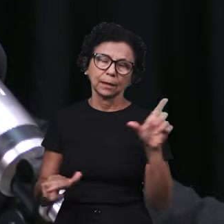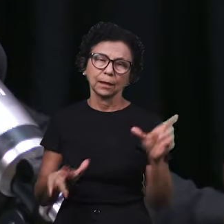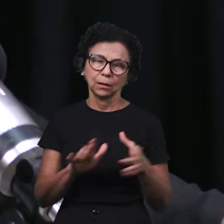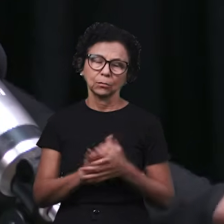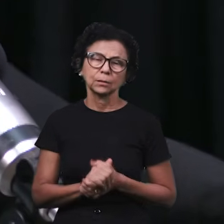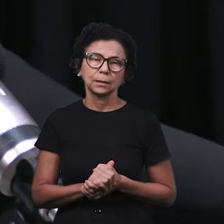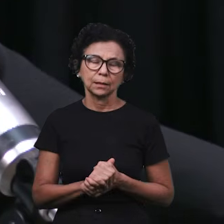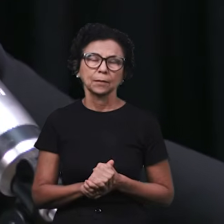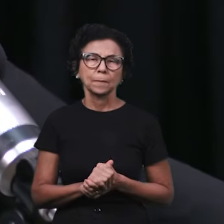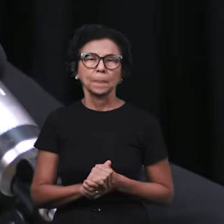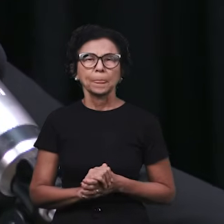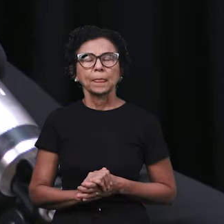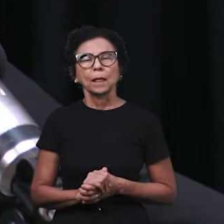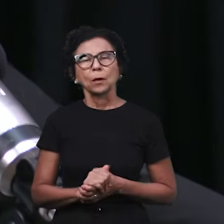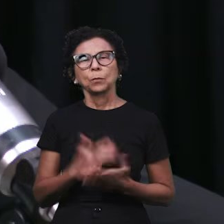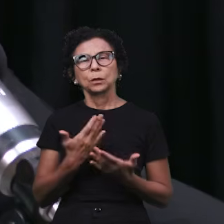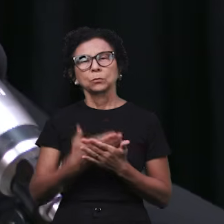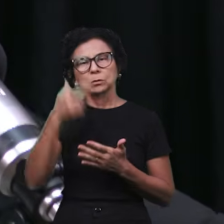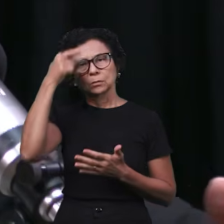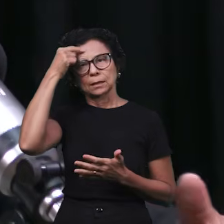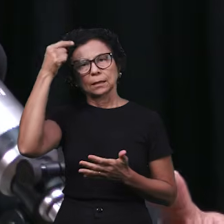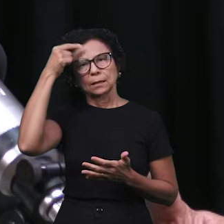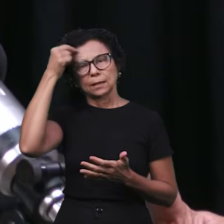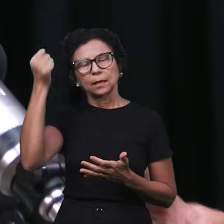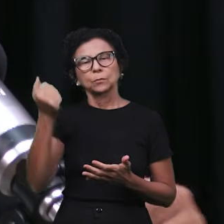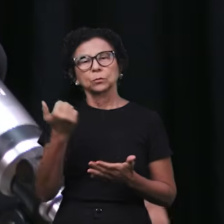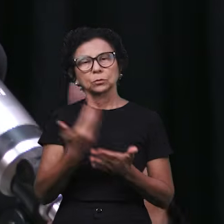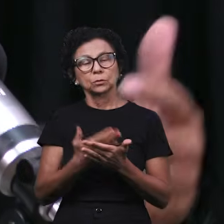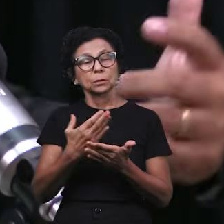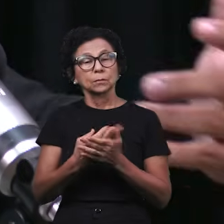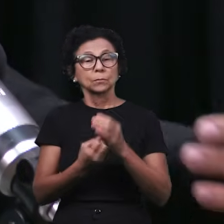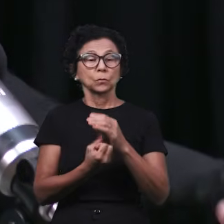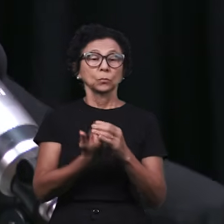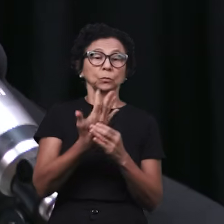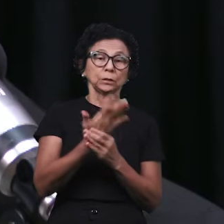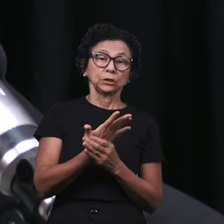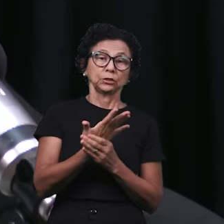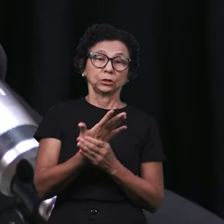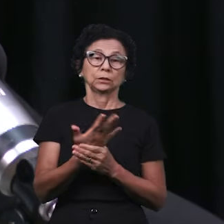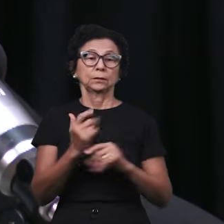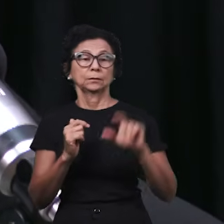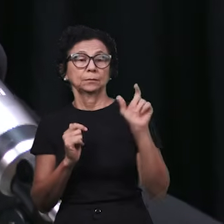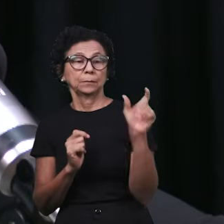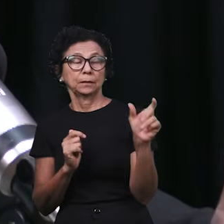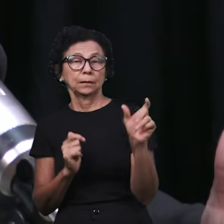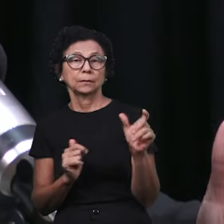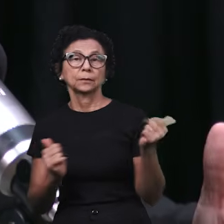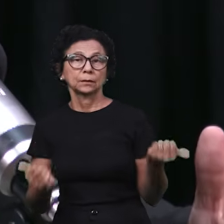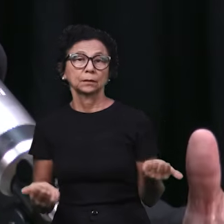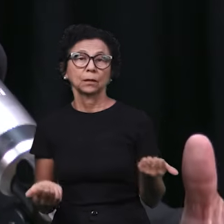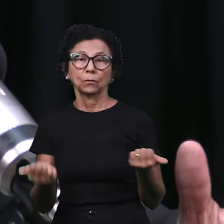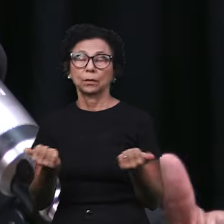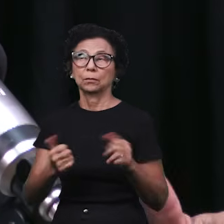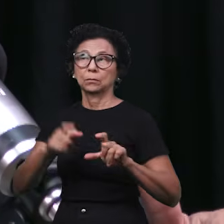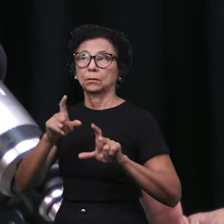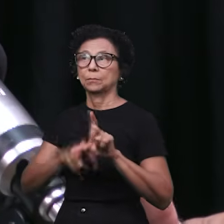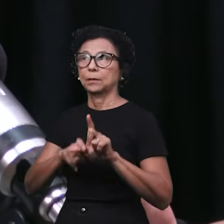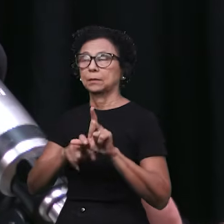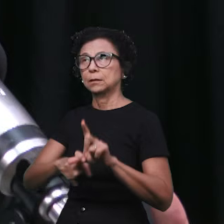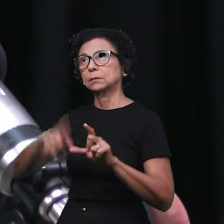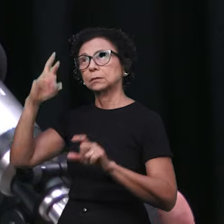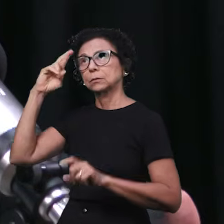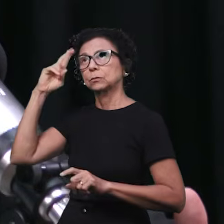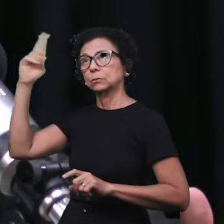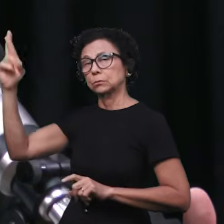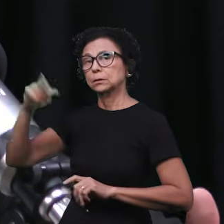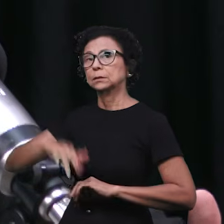ali, é a origem daquilo, né? E aí, nesse sentido, é o quê? A minha dependência está no Senhor, porque é um louvor de gratidão que o povo ali ofereceu